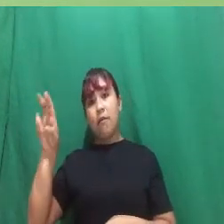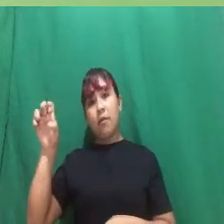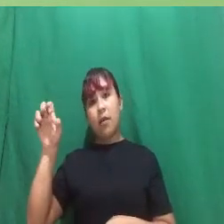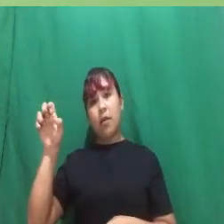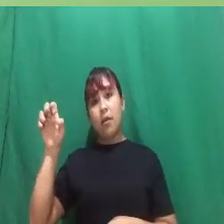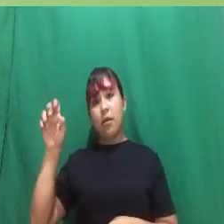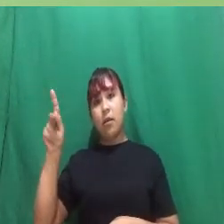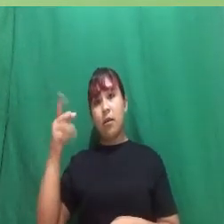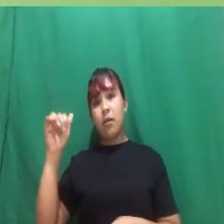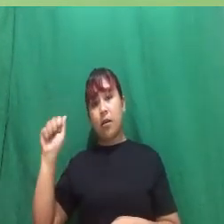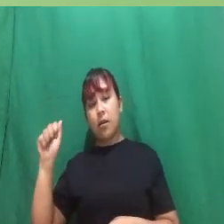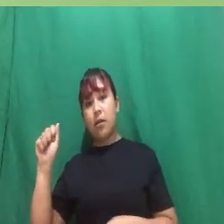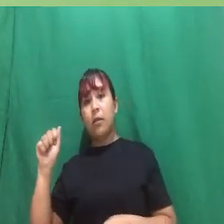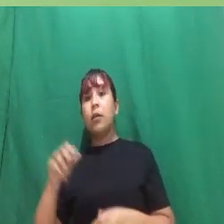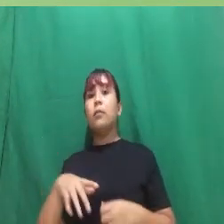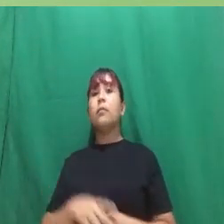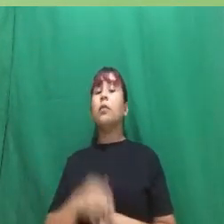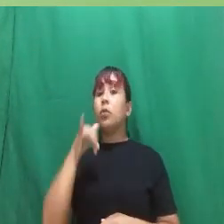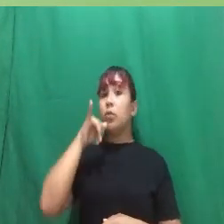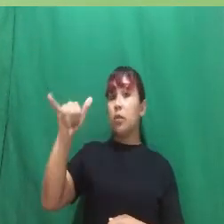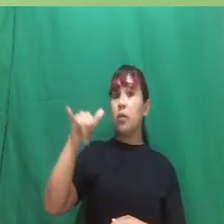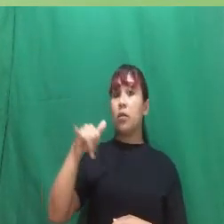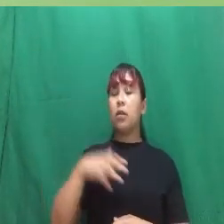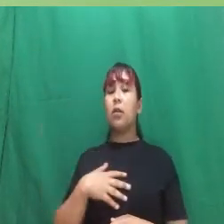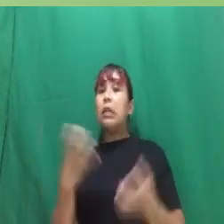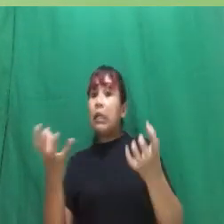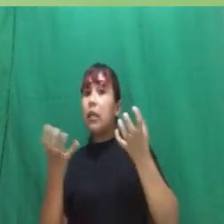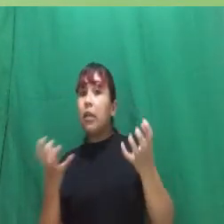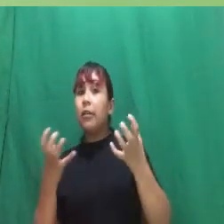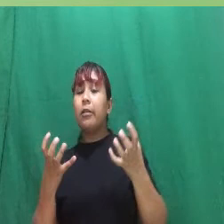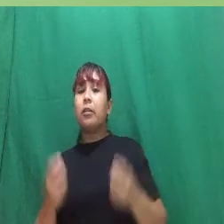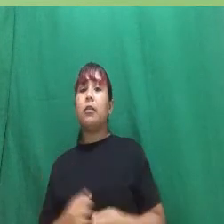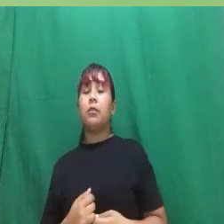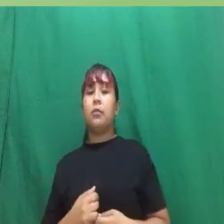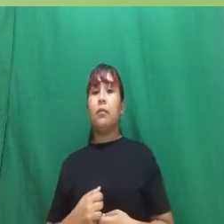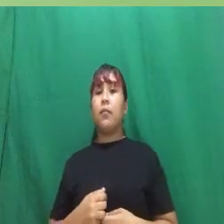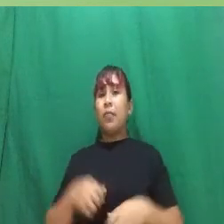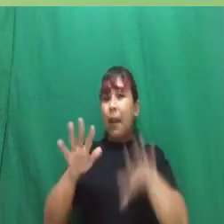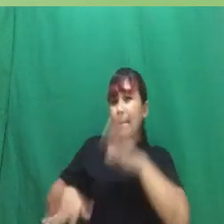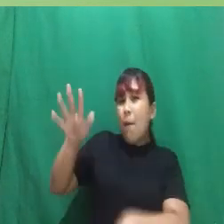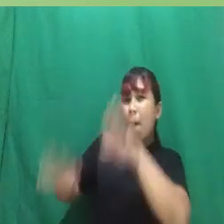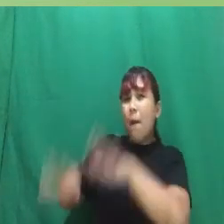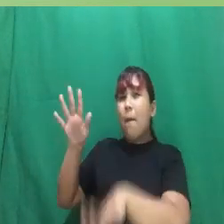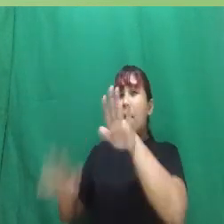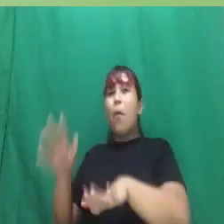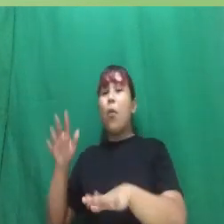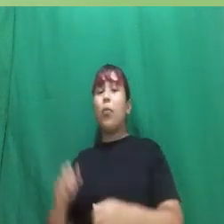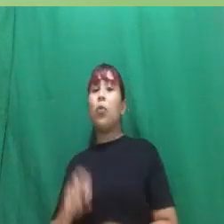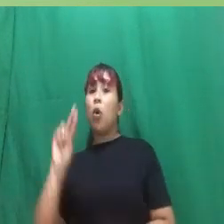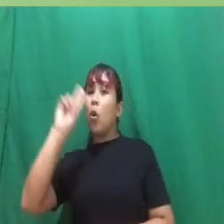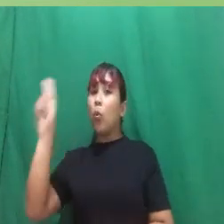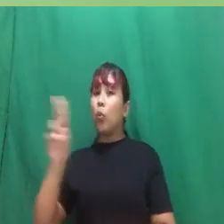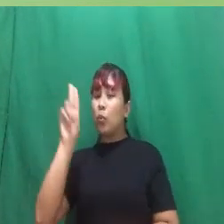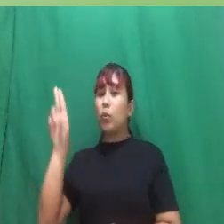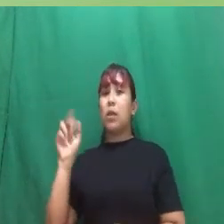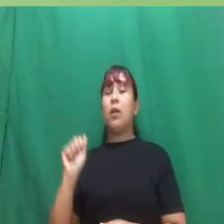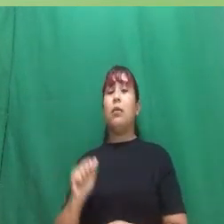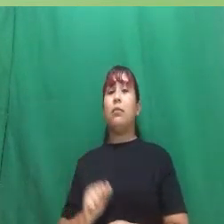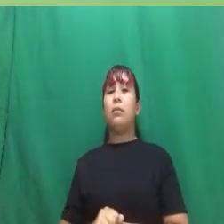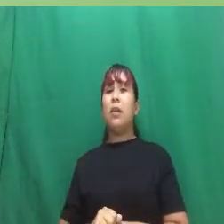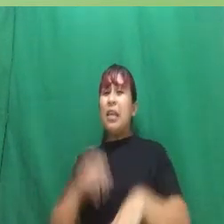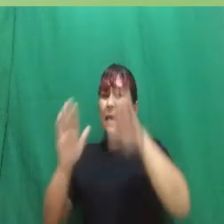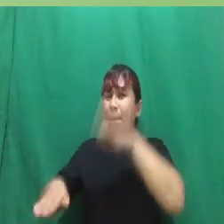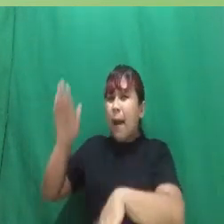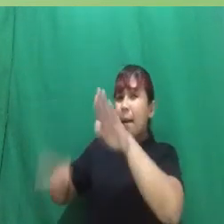eu tenho ancestralidade e tenho certos fenótipos, como a cutícula mais escurecida. E outros traços,